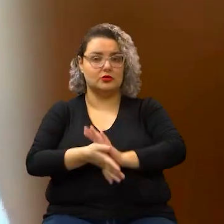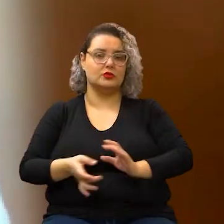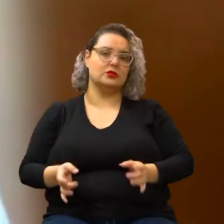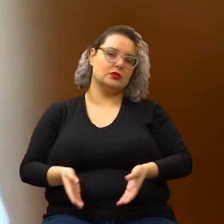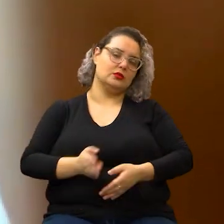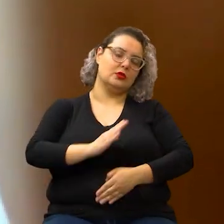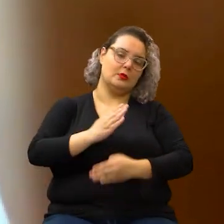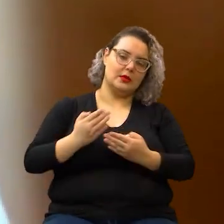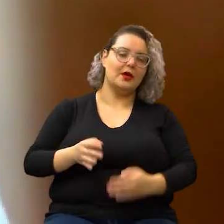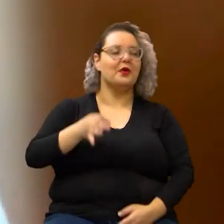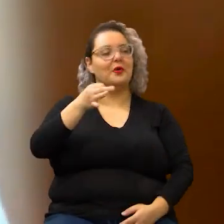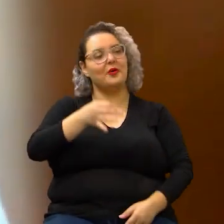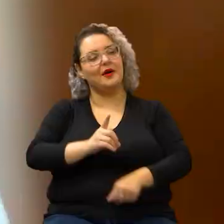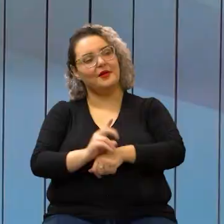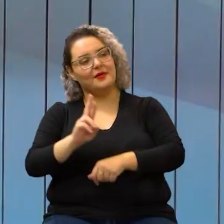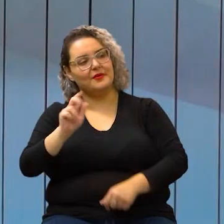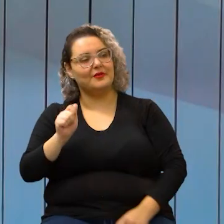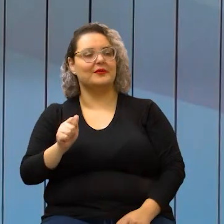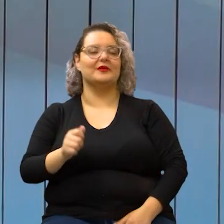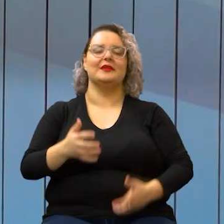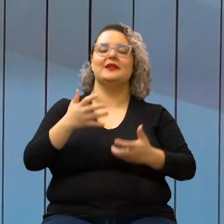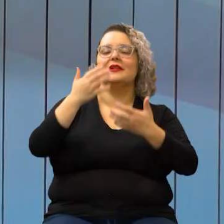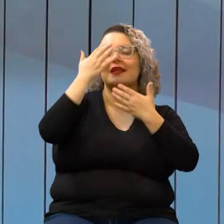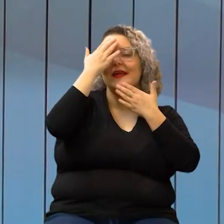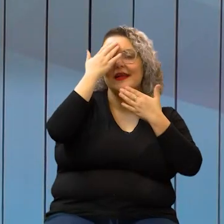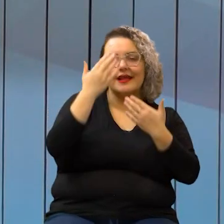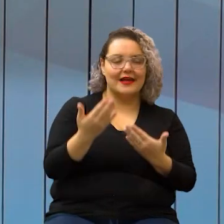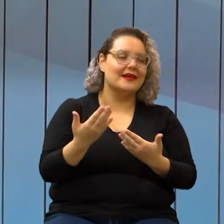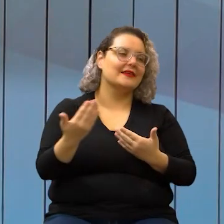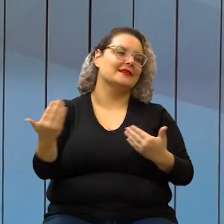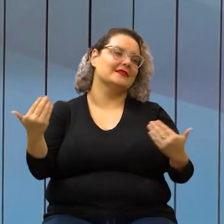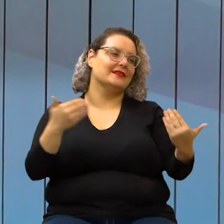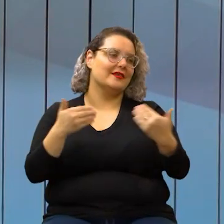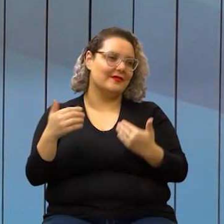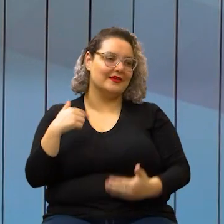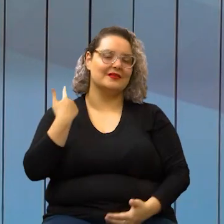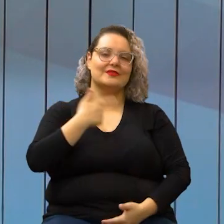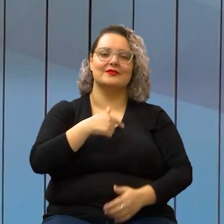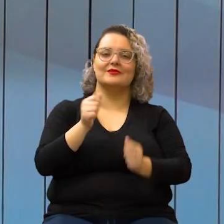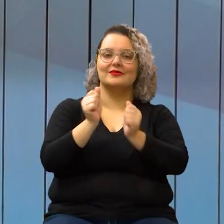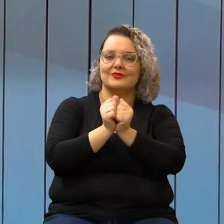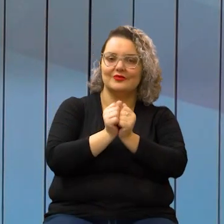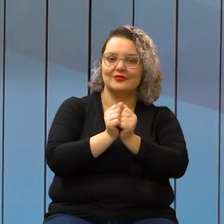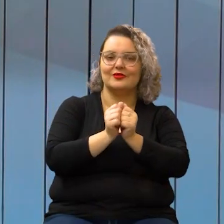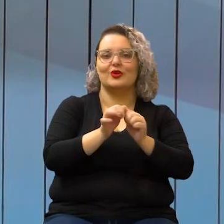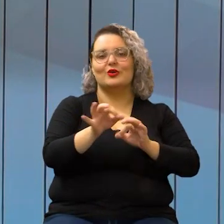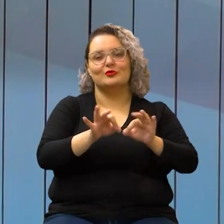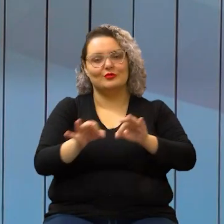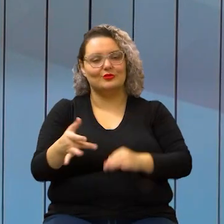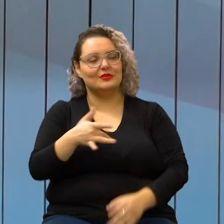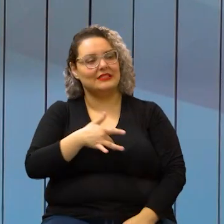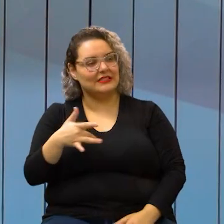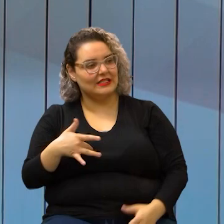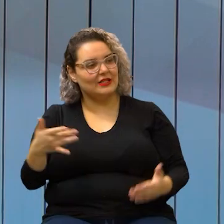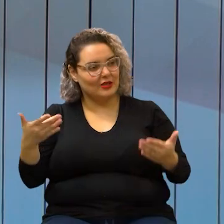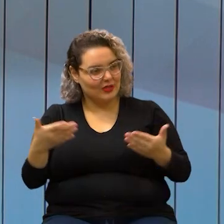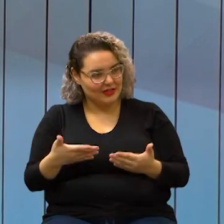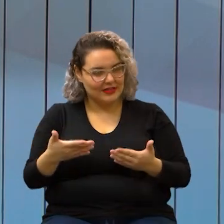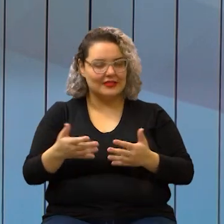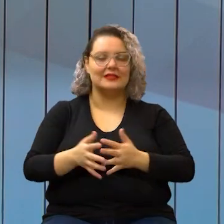essa bactéria. Correto. Doutora, gostaria de agradecer a sua participação com a gente aqui no nosso